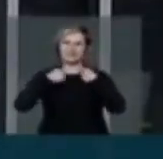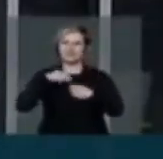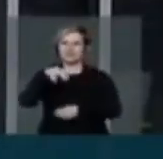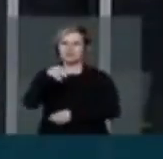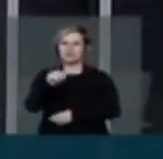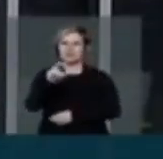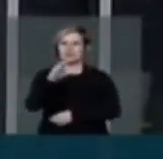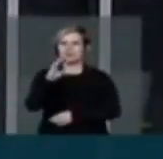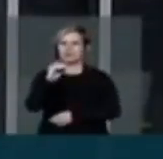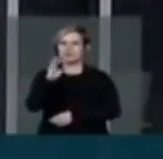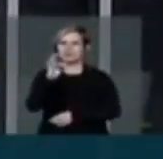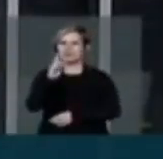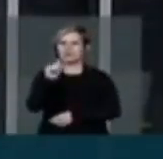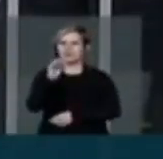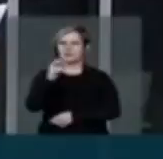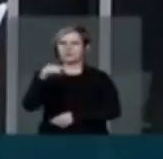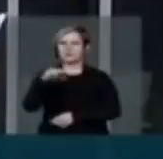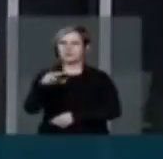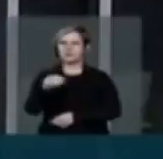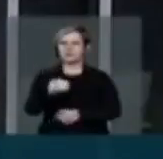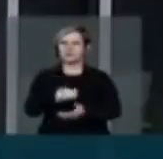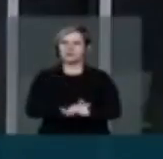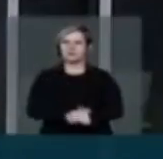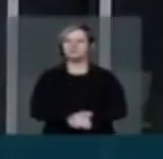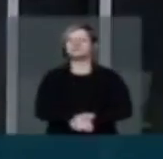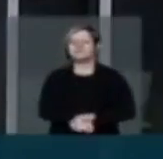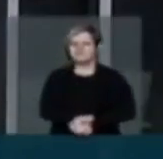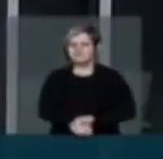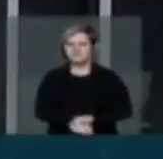as milícias e as igrejas.